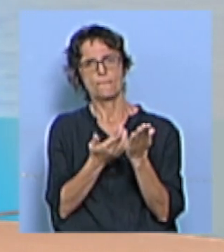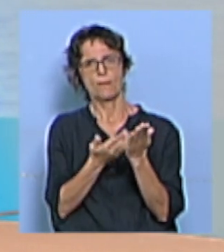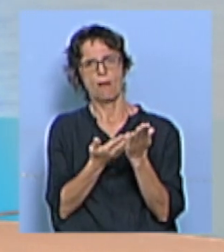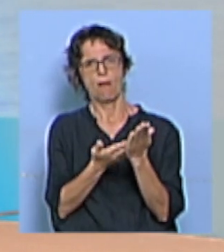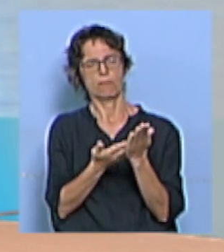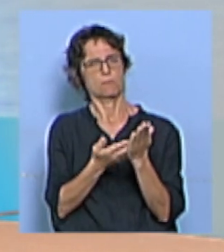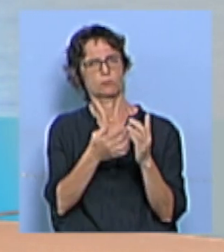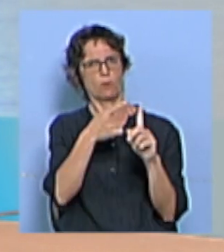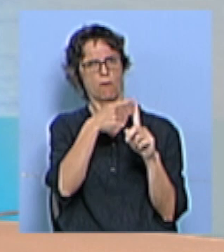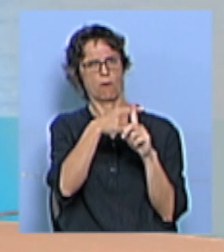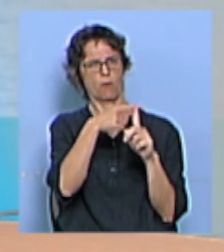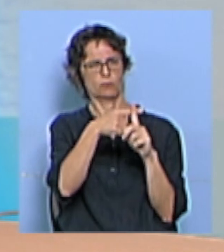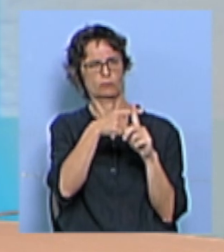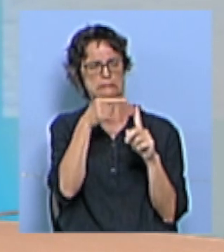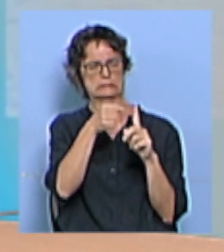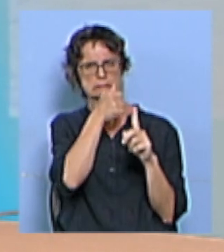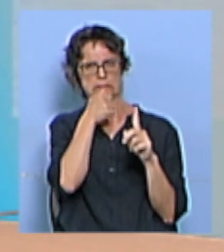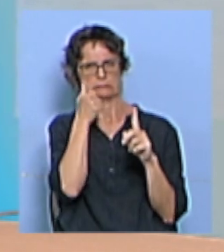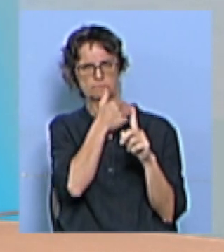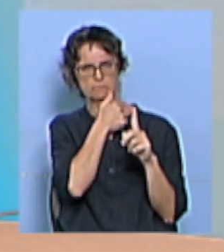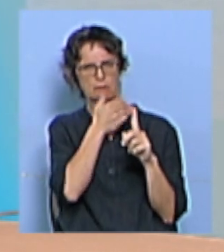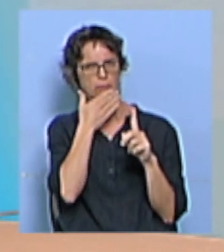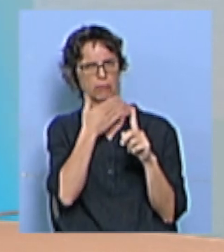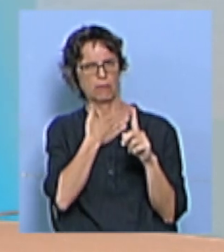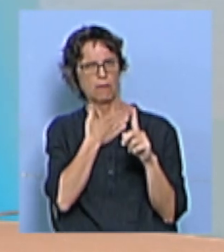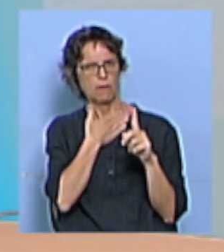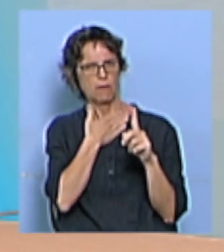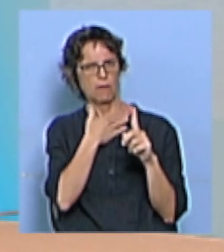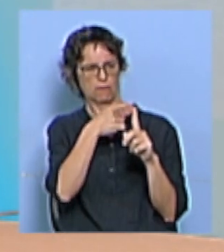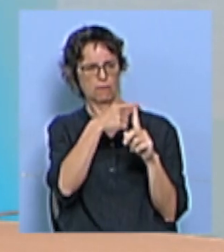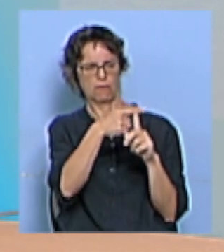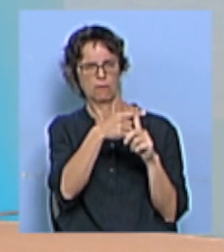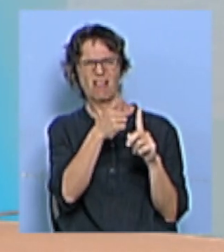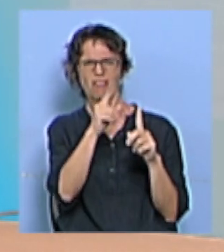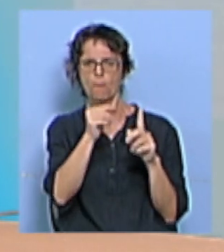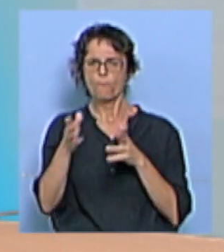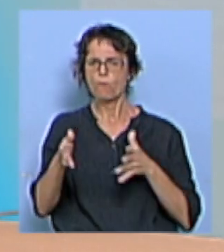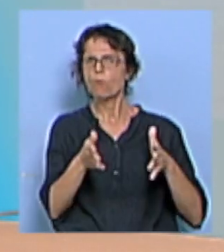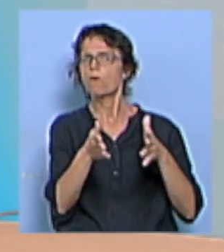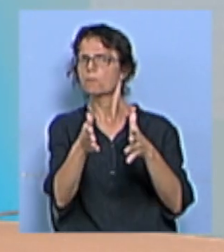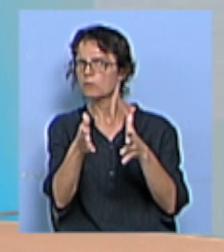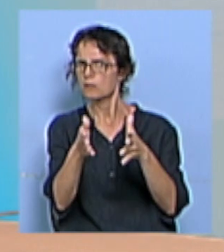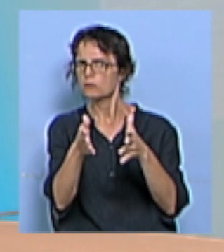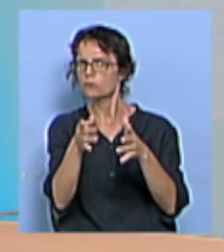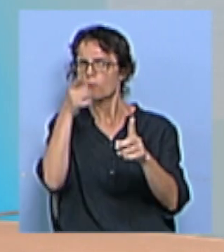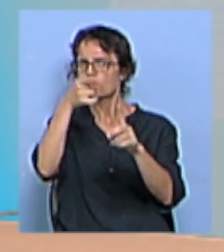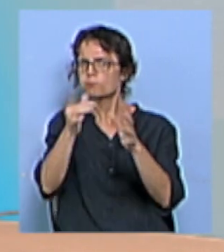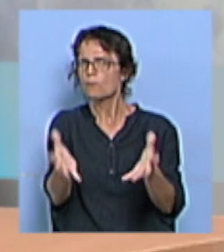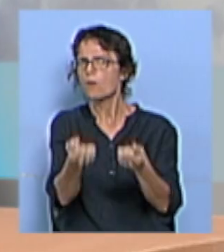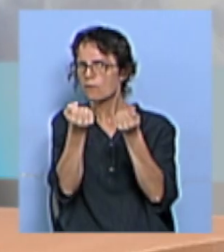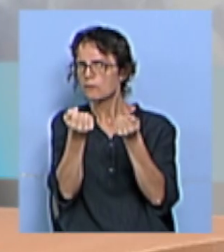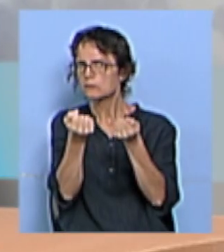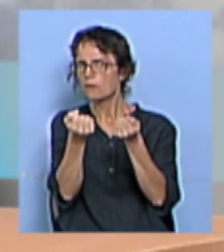cruz, um instrumento de sofrimento, ou o sofrimento também como itinerário e caminho de salvação. Sim. Há aqui